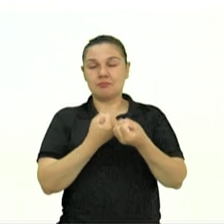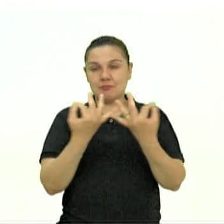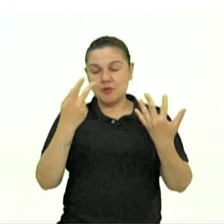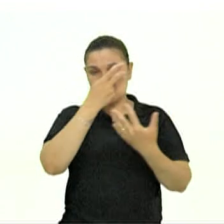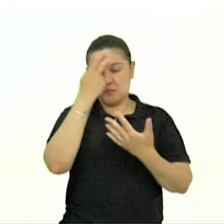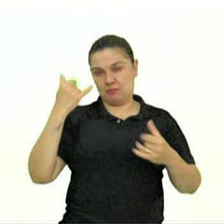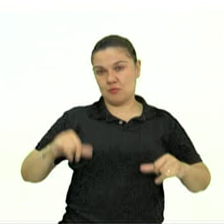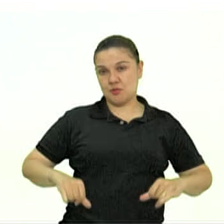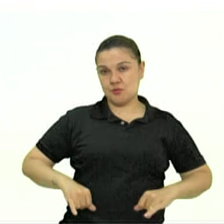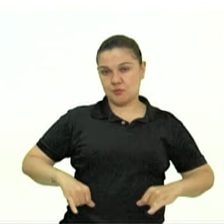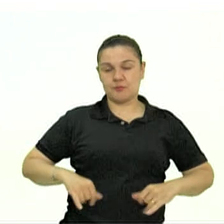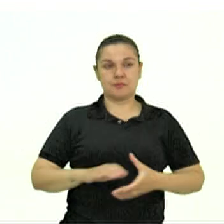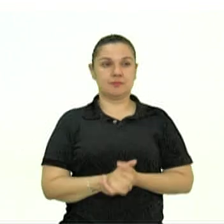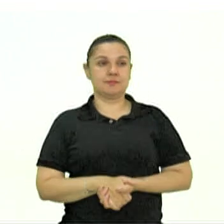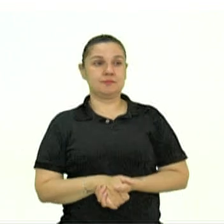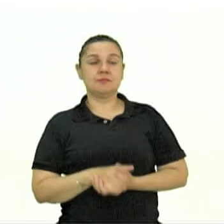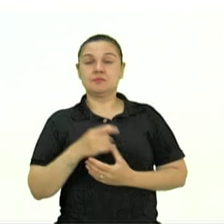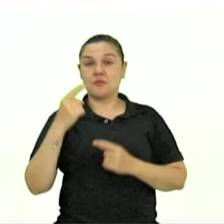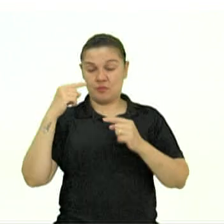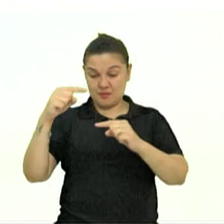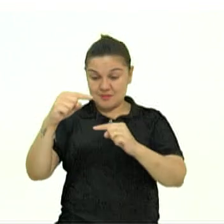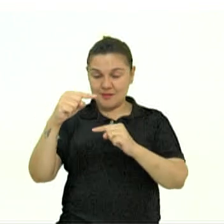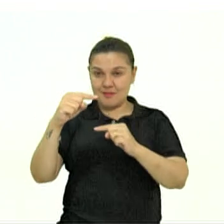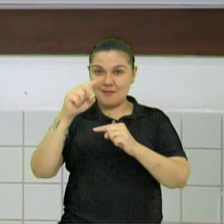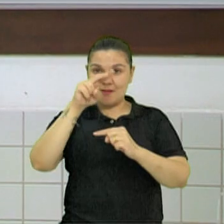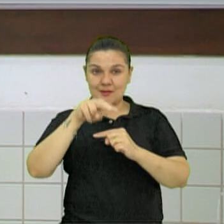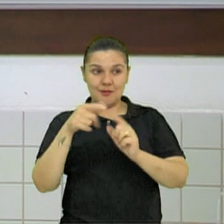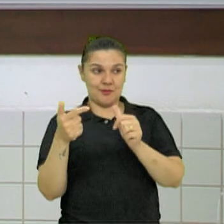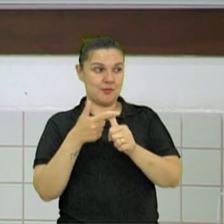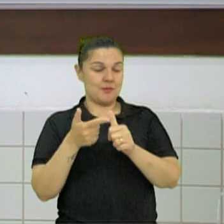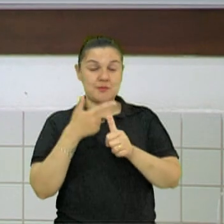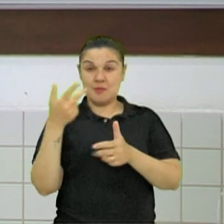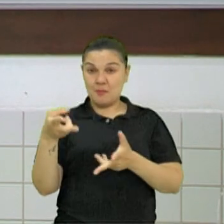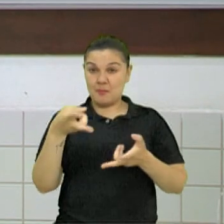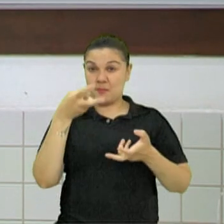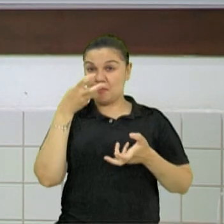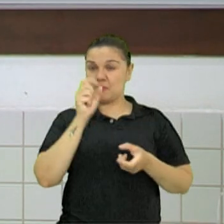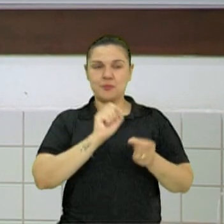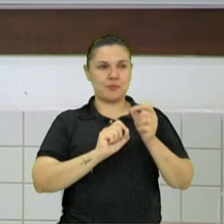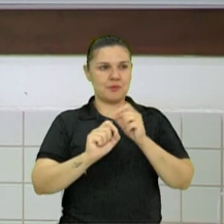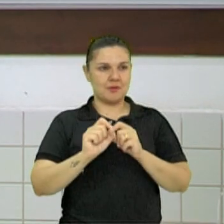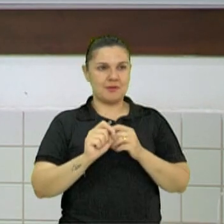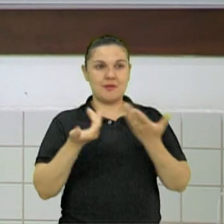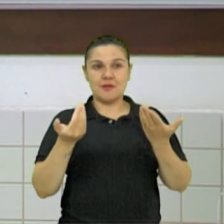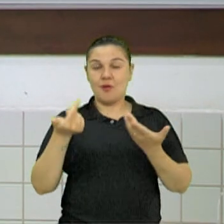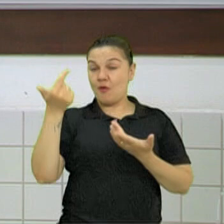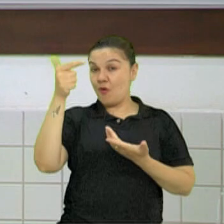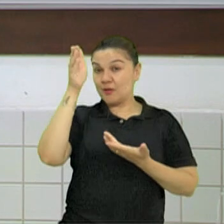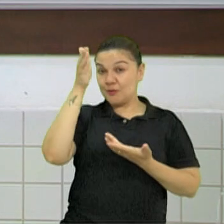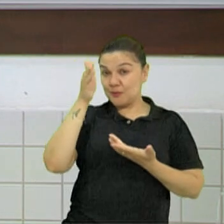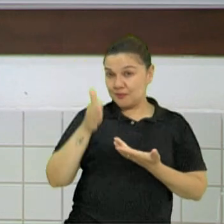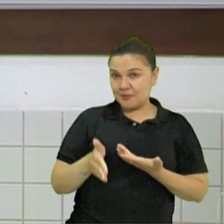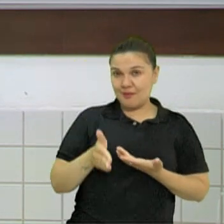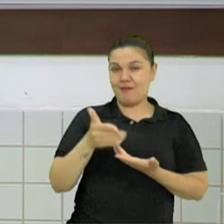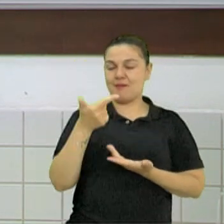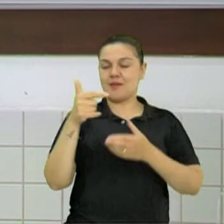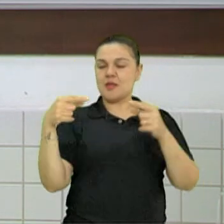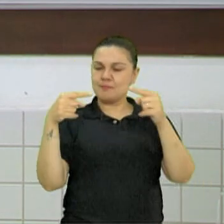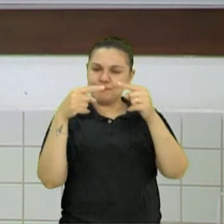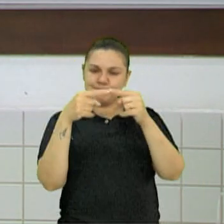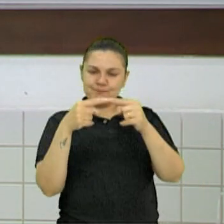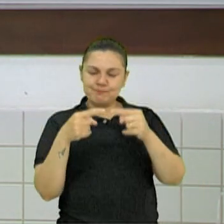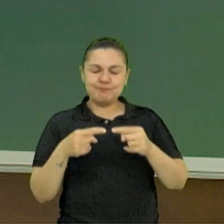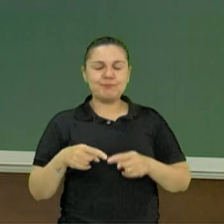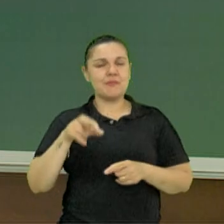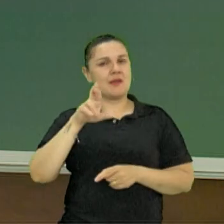desgraçados. Nessa primeira leitura, vocês conseguiram perceber ali esses versos brancos, né, essas rimas que acabam não acontecendo? Então